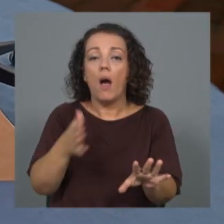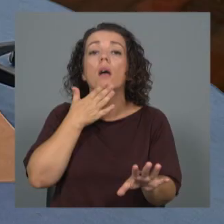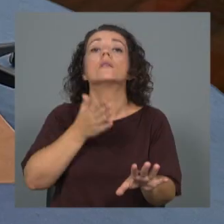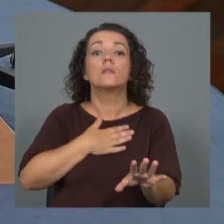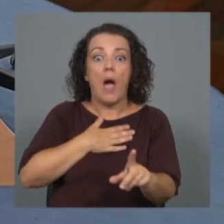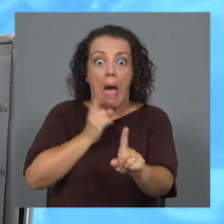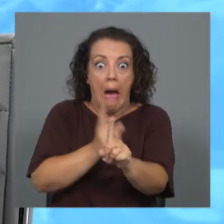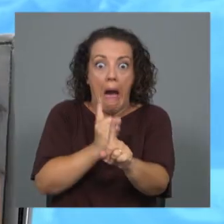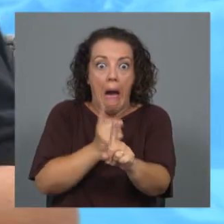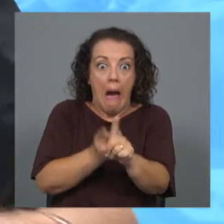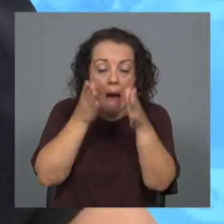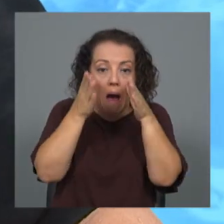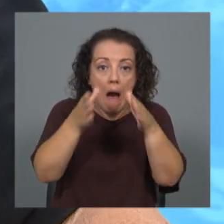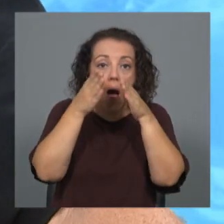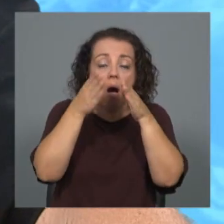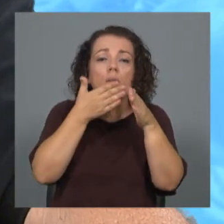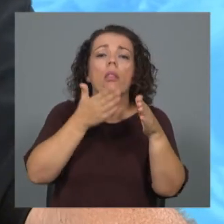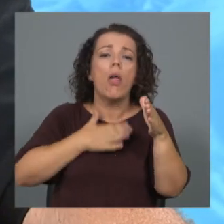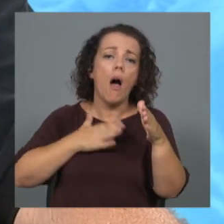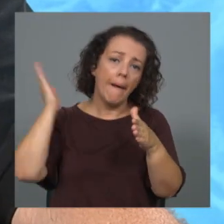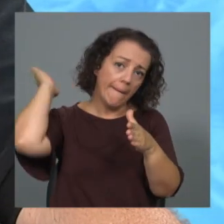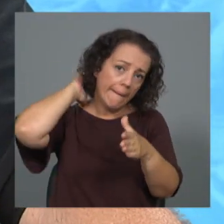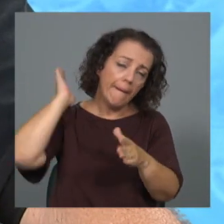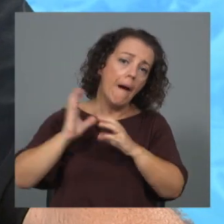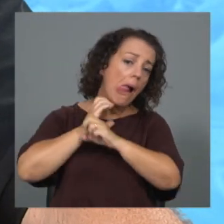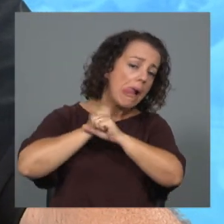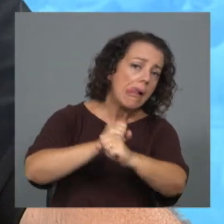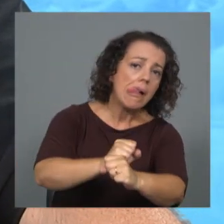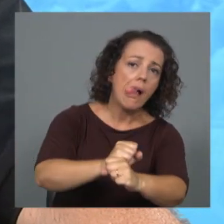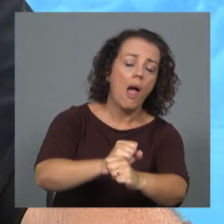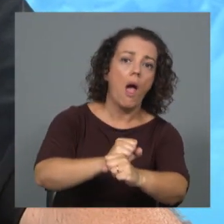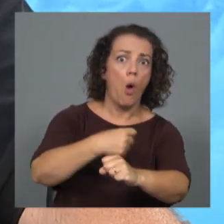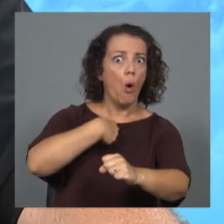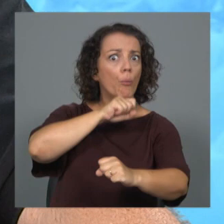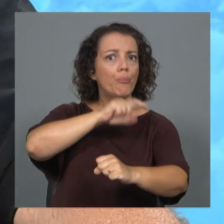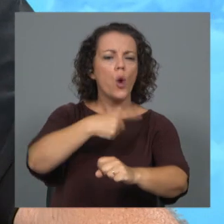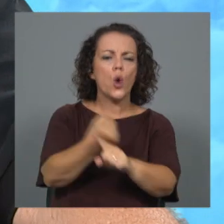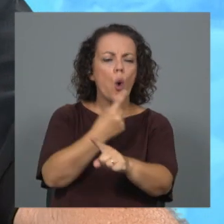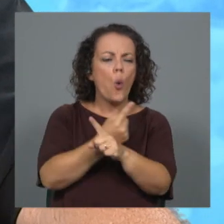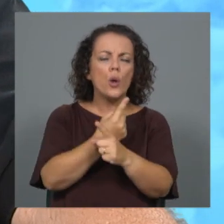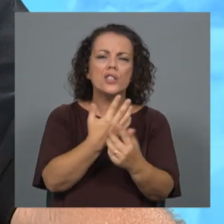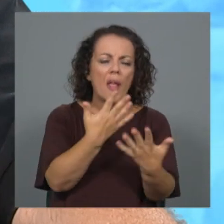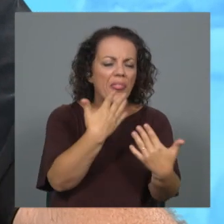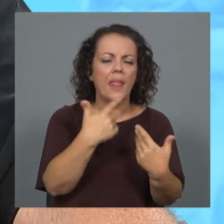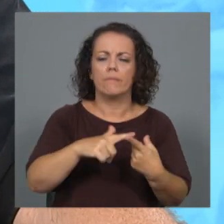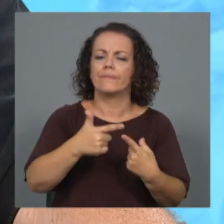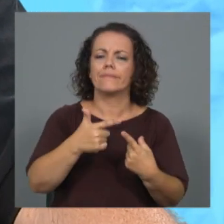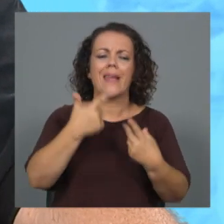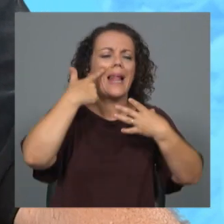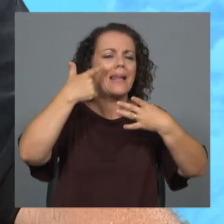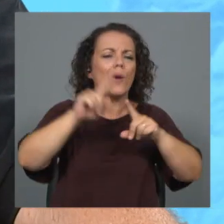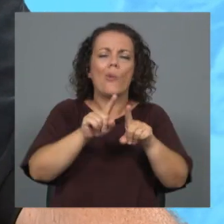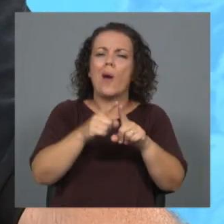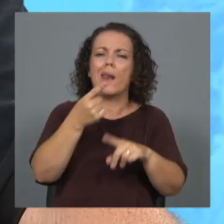escravos delas. Nós podemos tornar realidades materiais, mundanas, o dinheiro e outras,